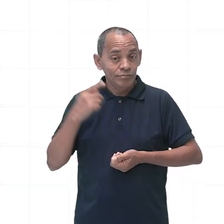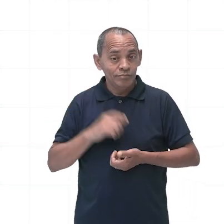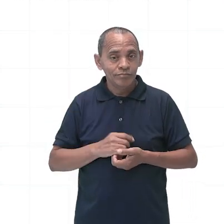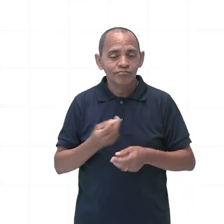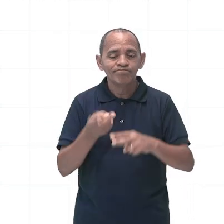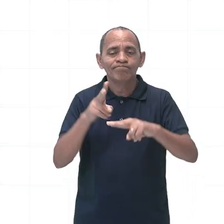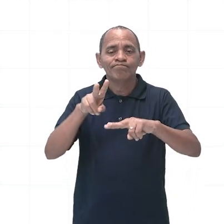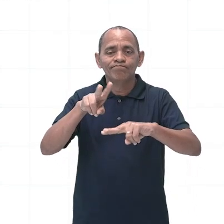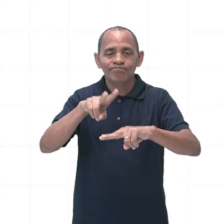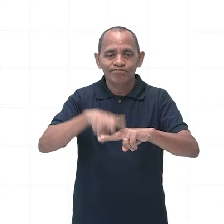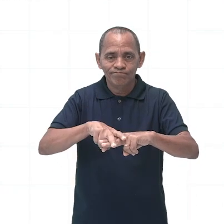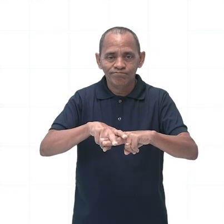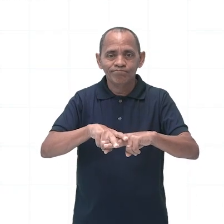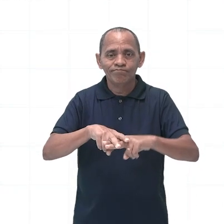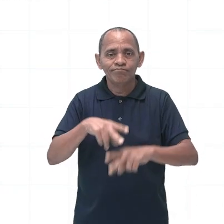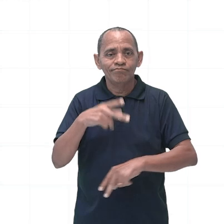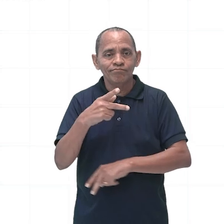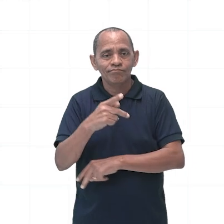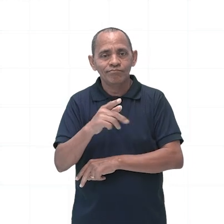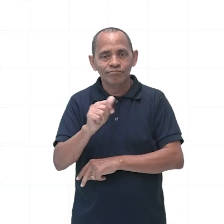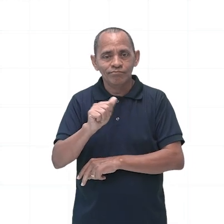encarceramento como panaceia.